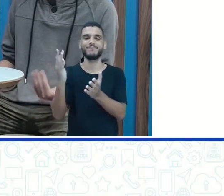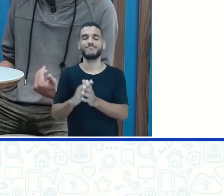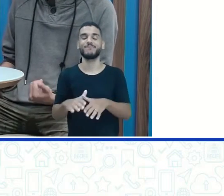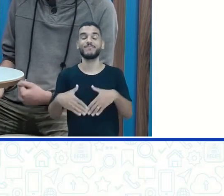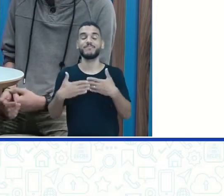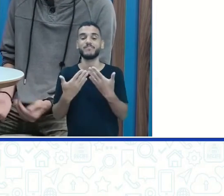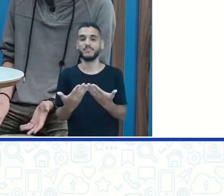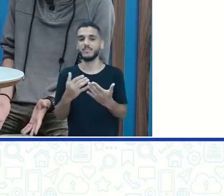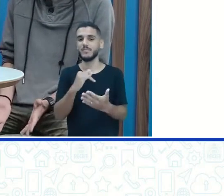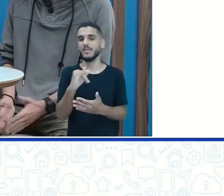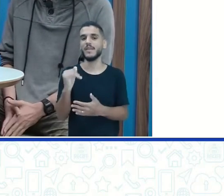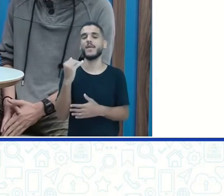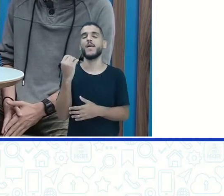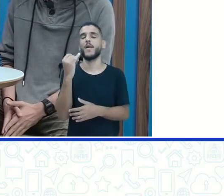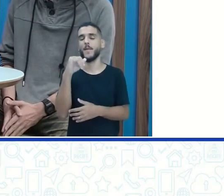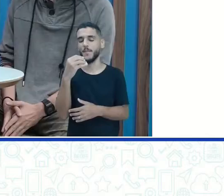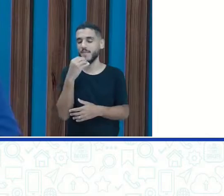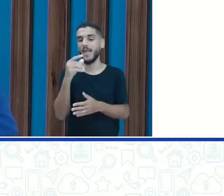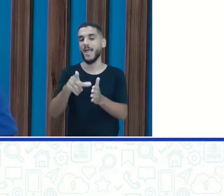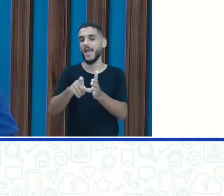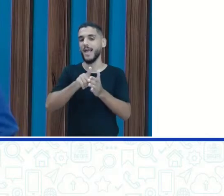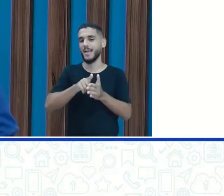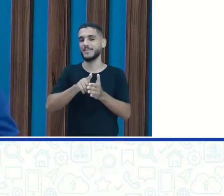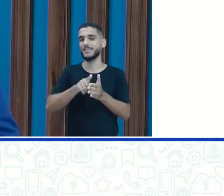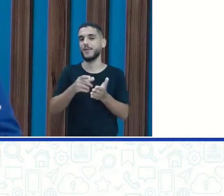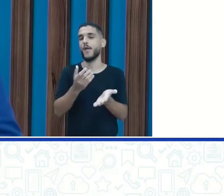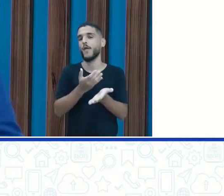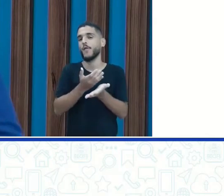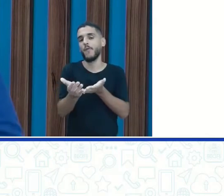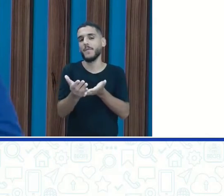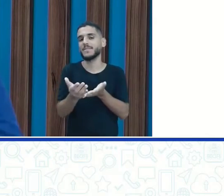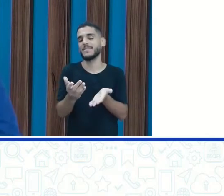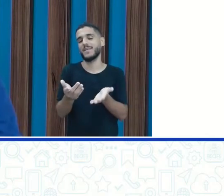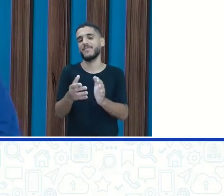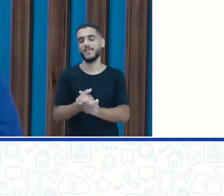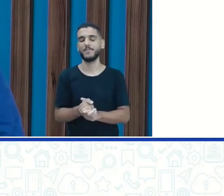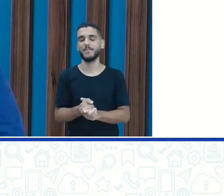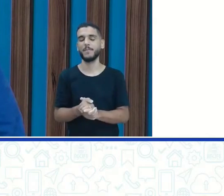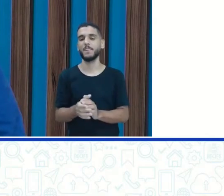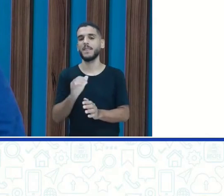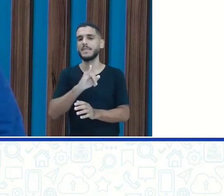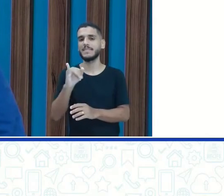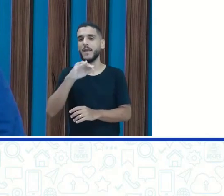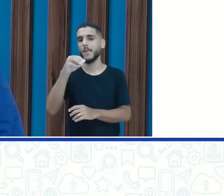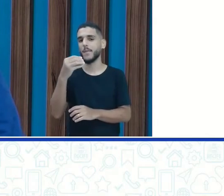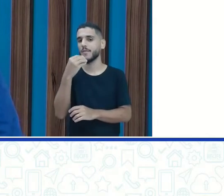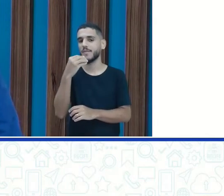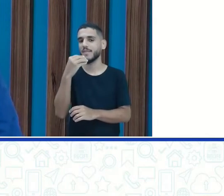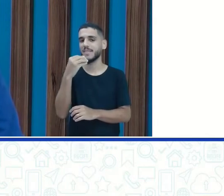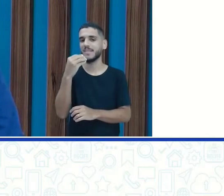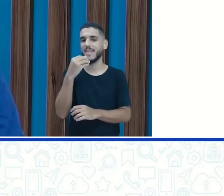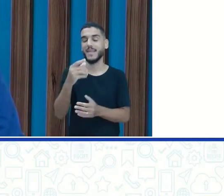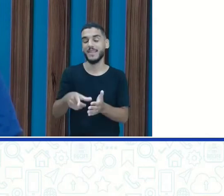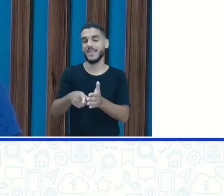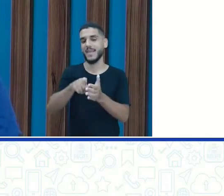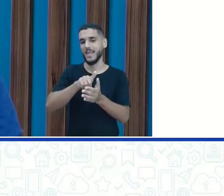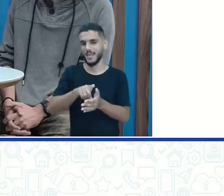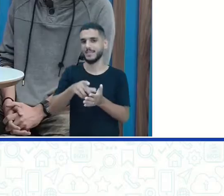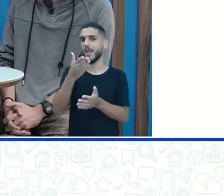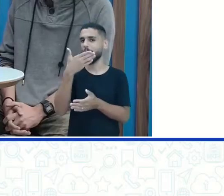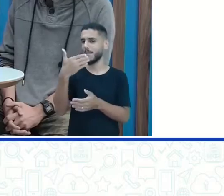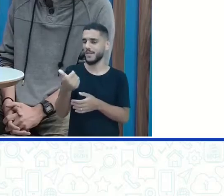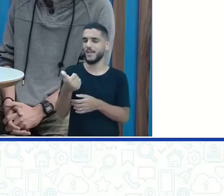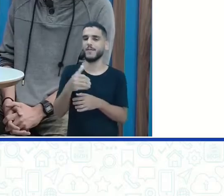teria abraçado ela mais cedo, né? Sim, quanto mais cedo a gente abraça essa área artística, eu acho que melhor,